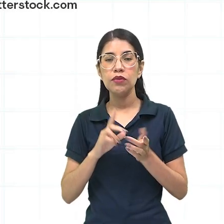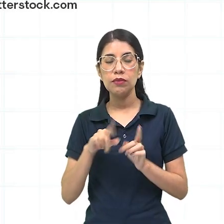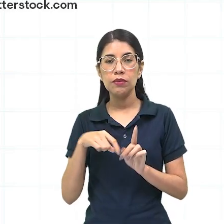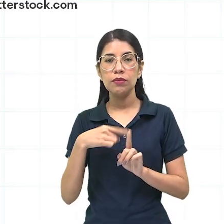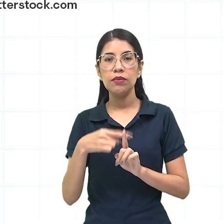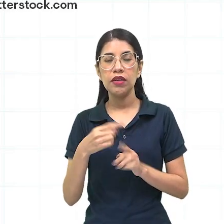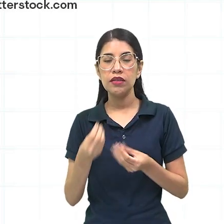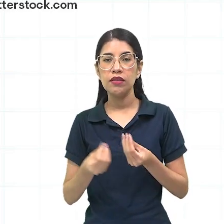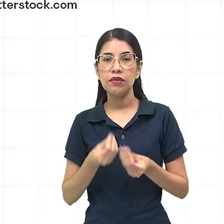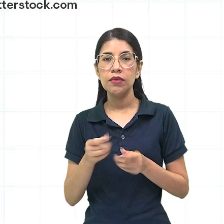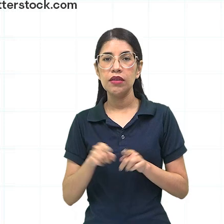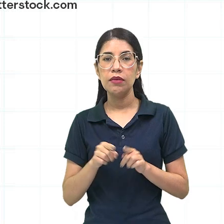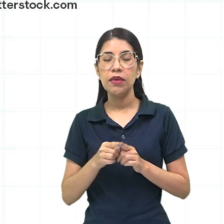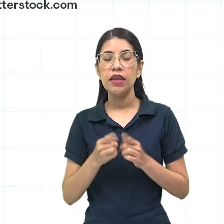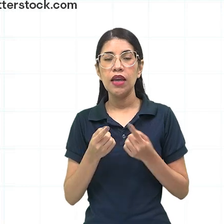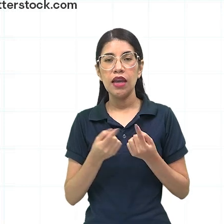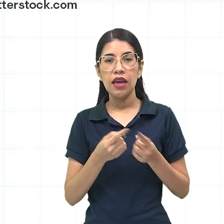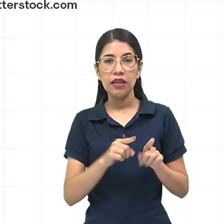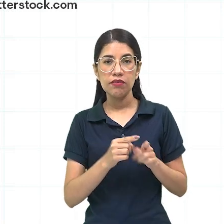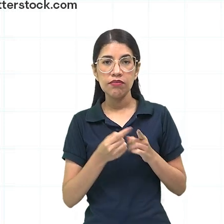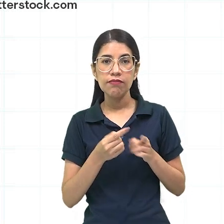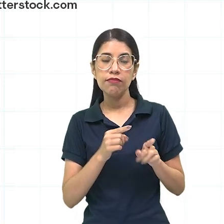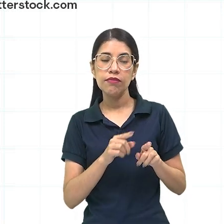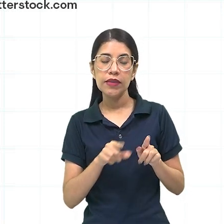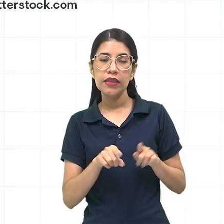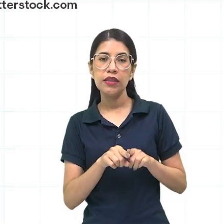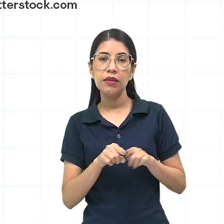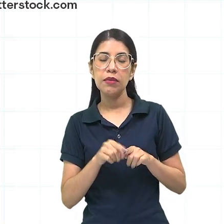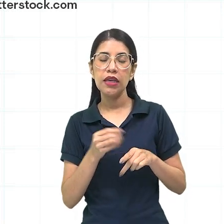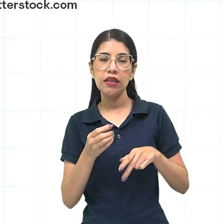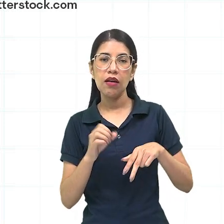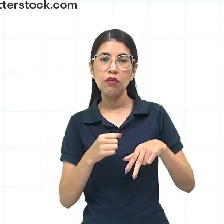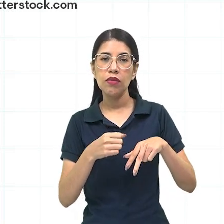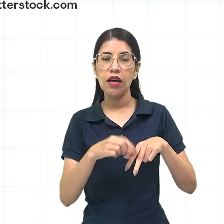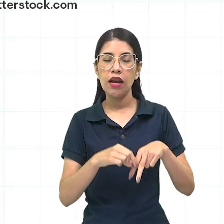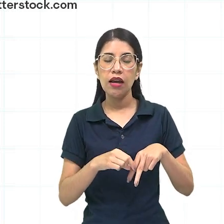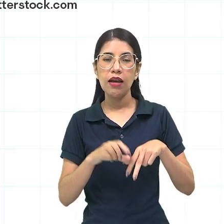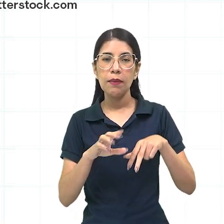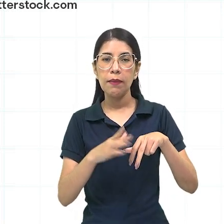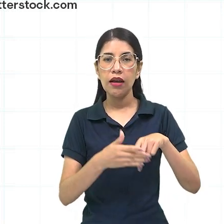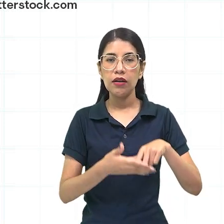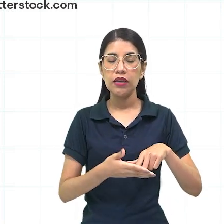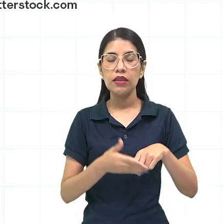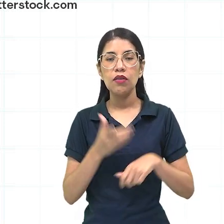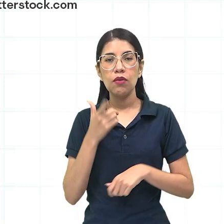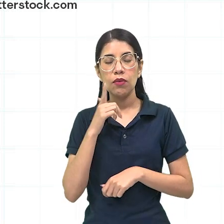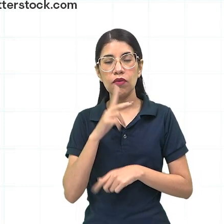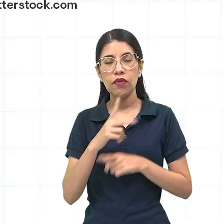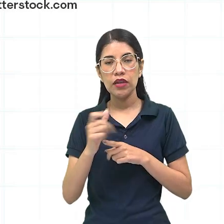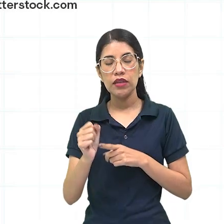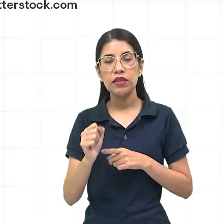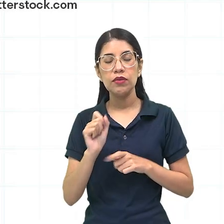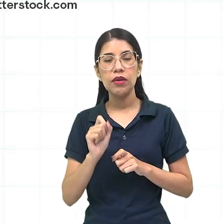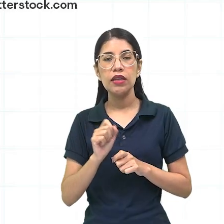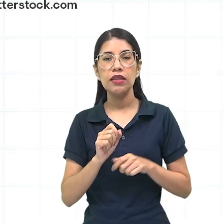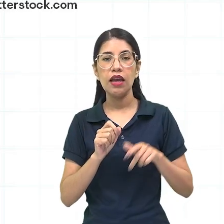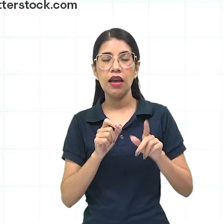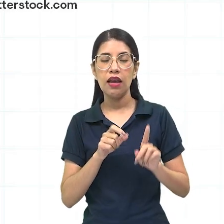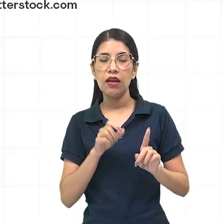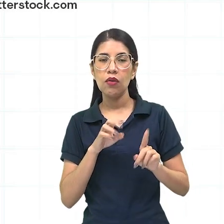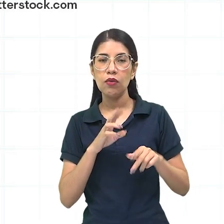de ataque, ok? Então, para isso, vence aquele que imobilizar o